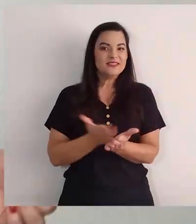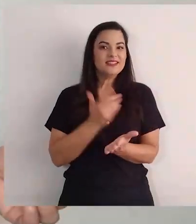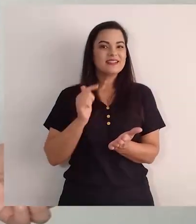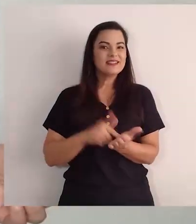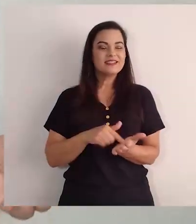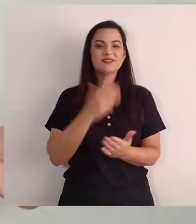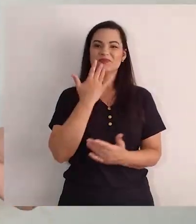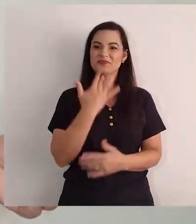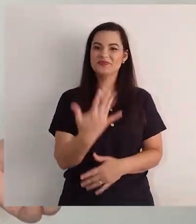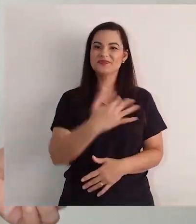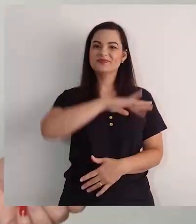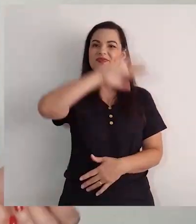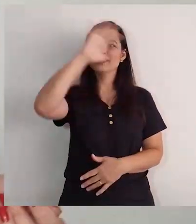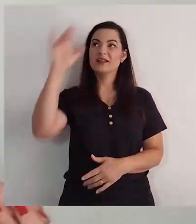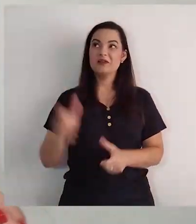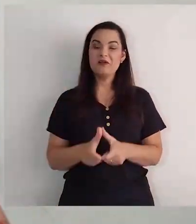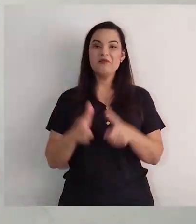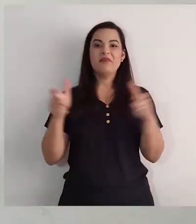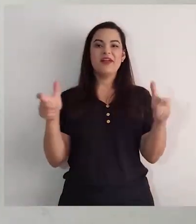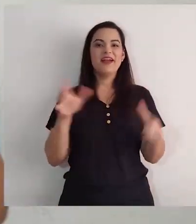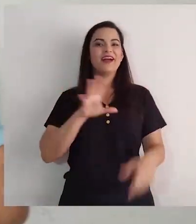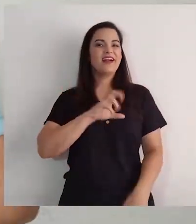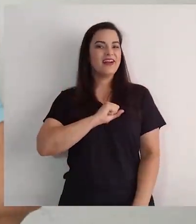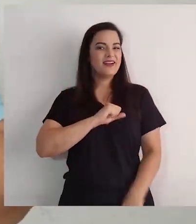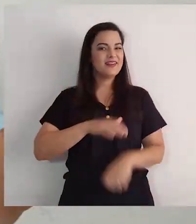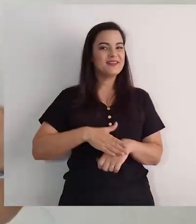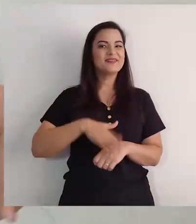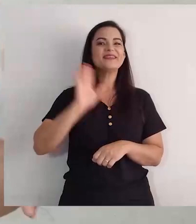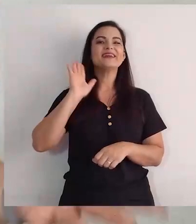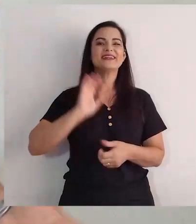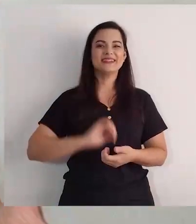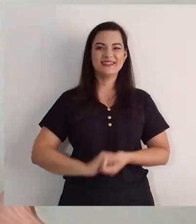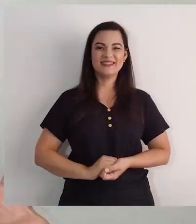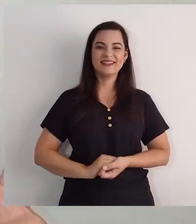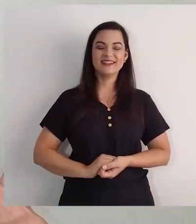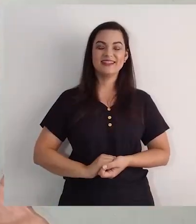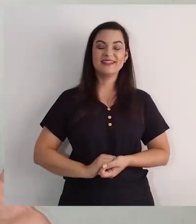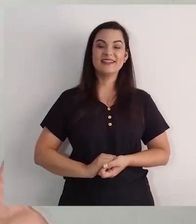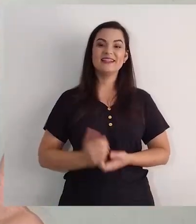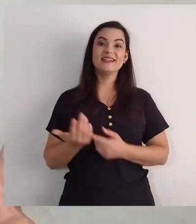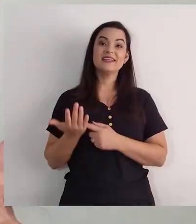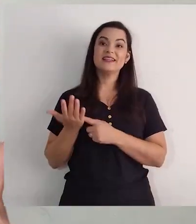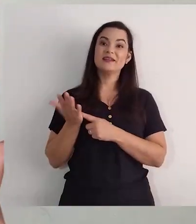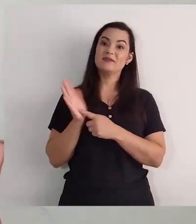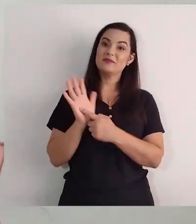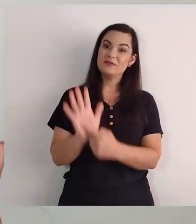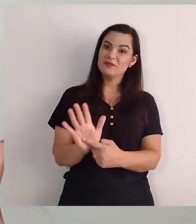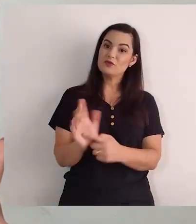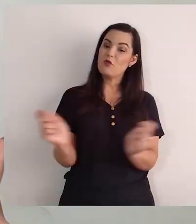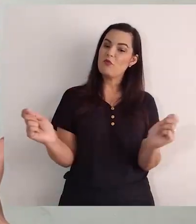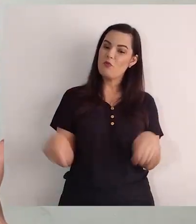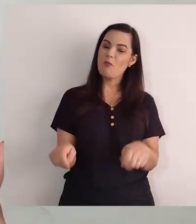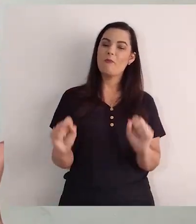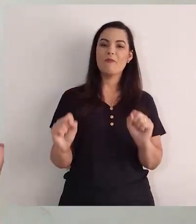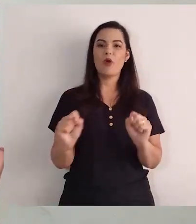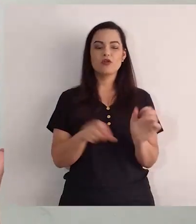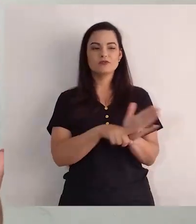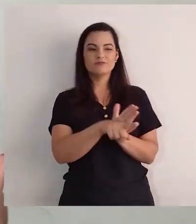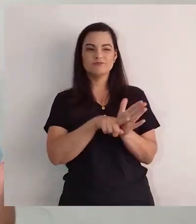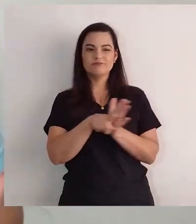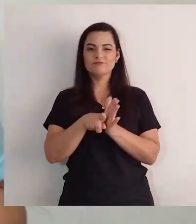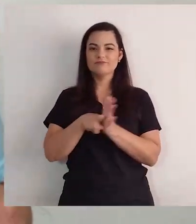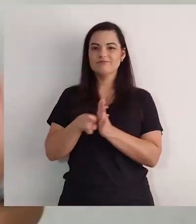livros mais votados por aqui, como o livro que trouxe grandes possibilidades de